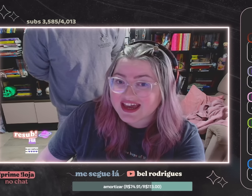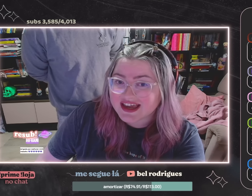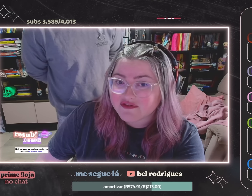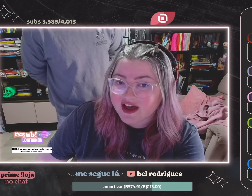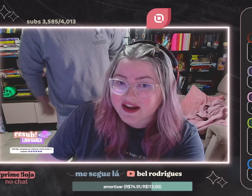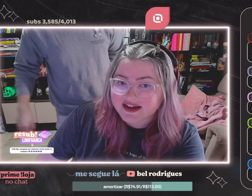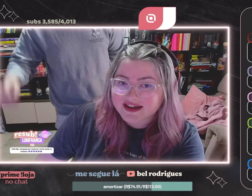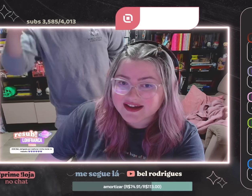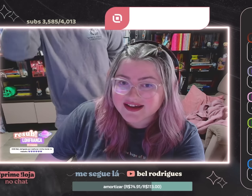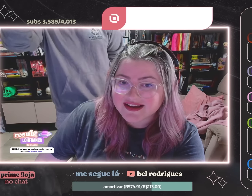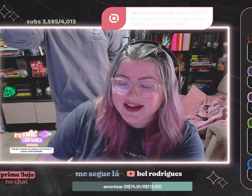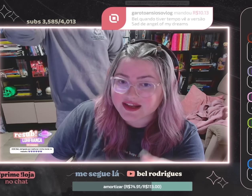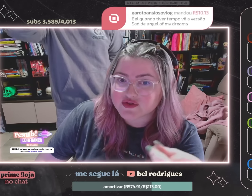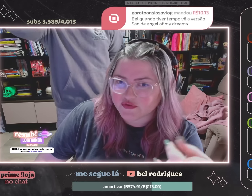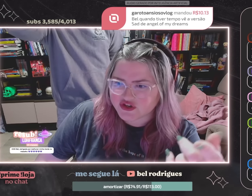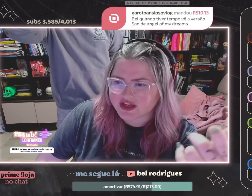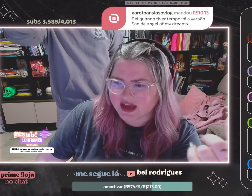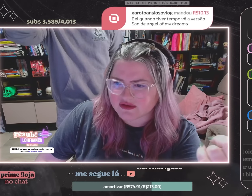foi